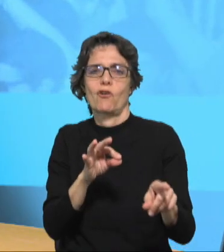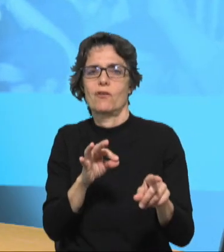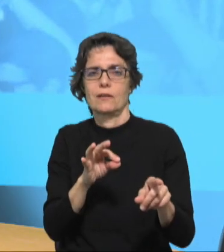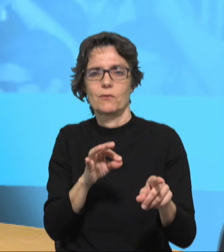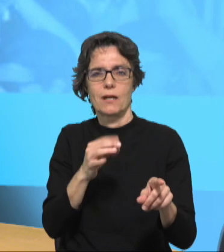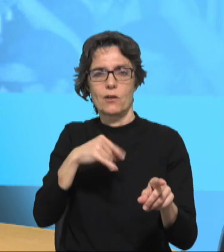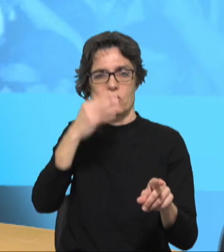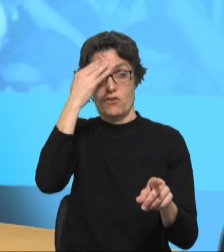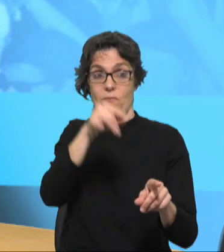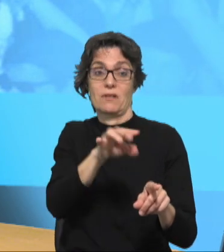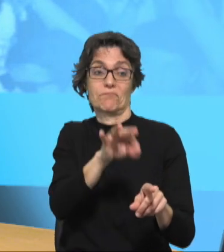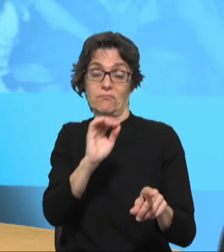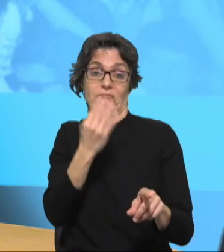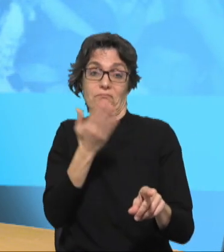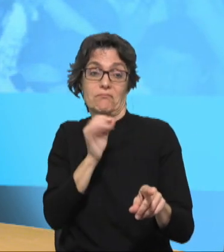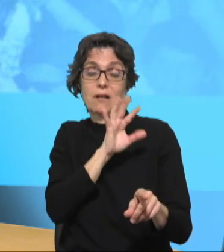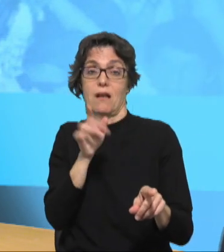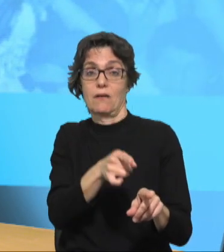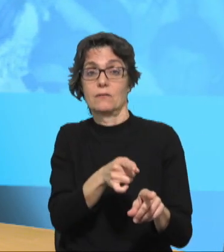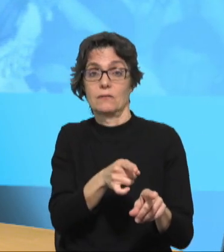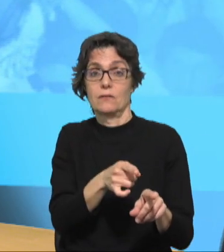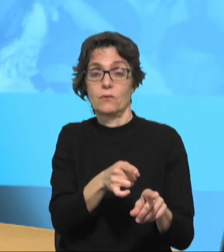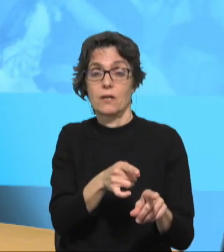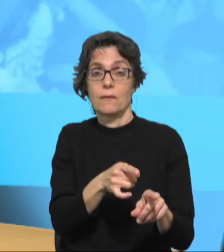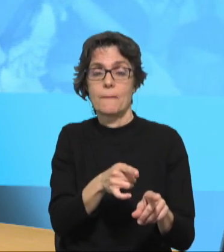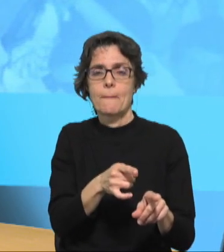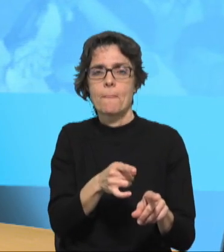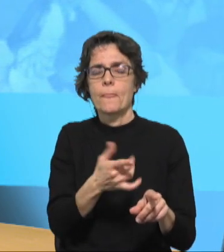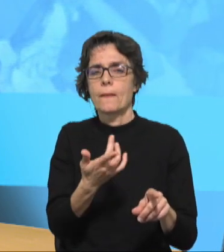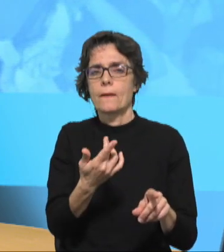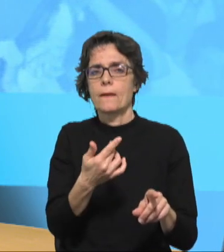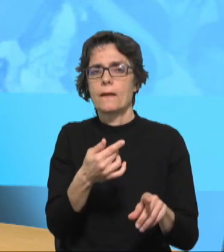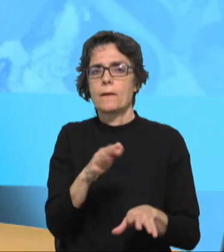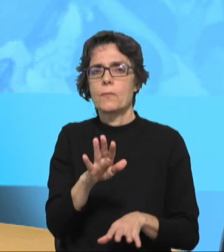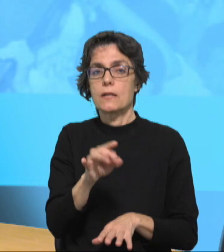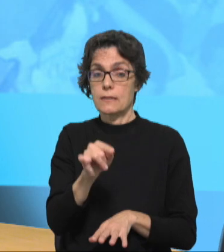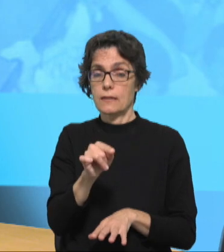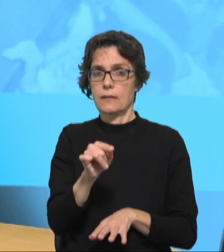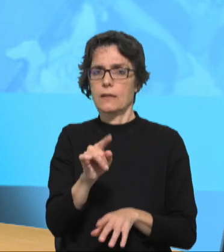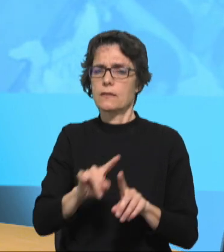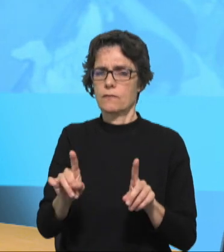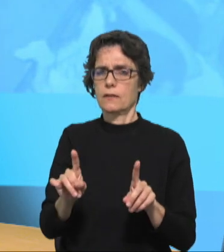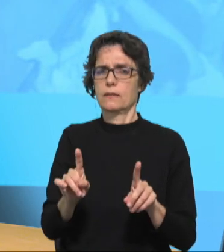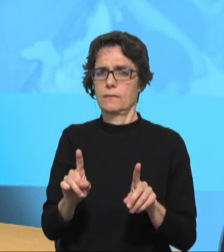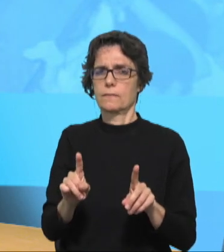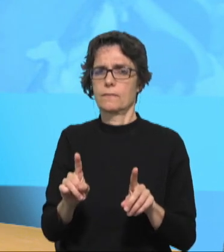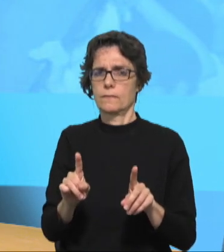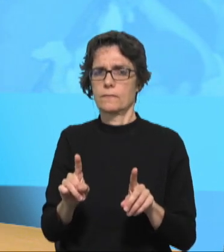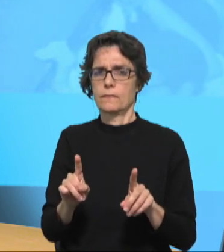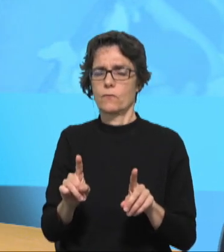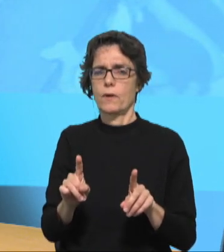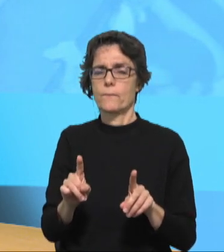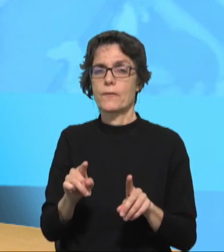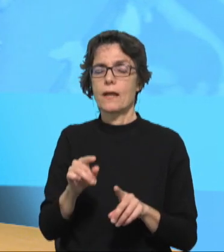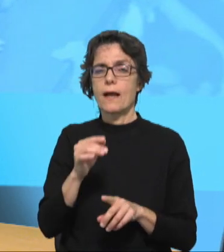sendo talvez o óbvio e o expectável. É preciso, aqui também a questão do ver, não